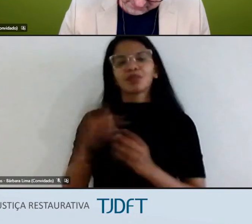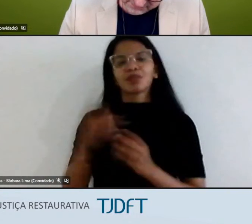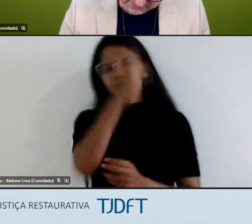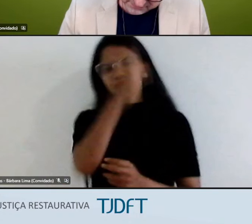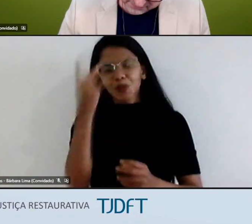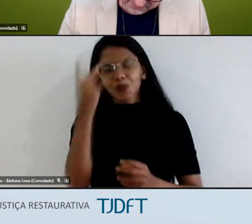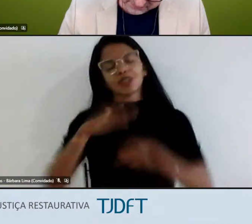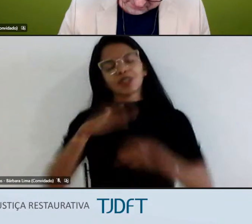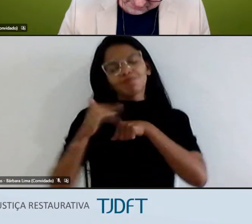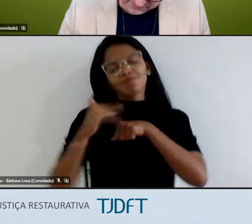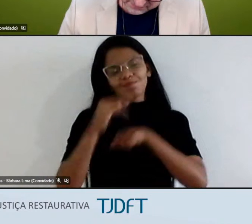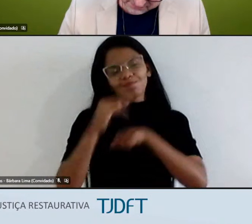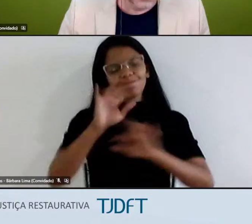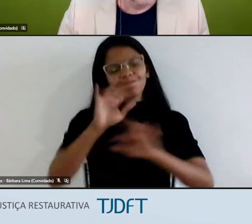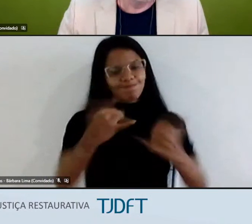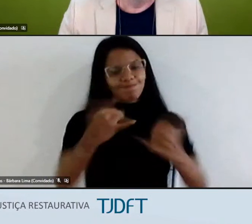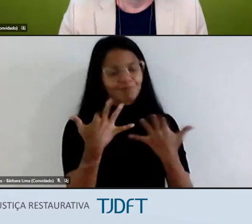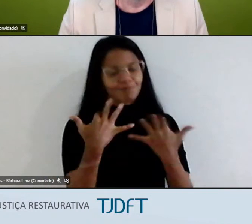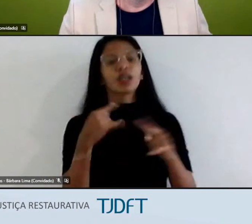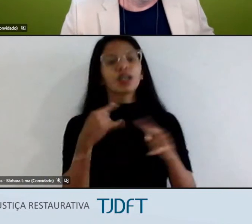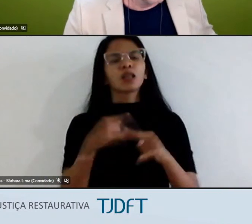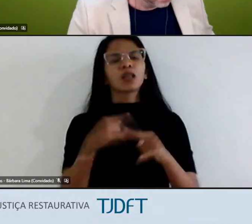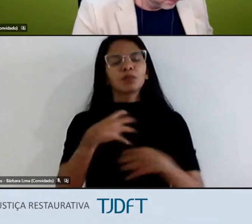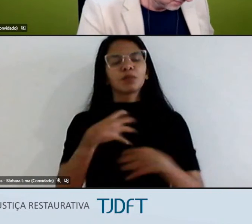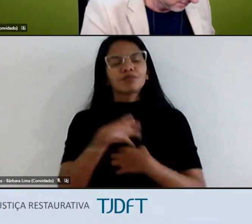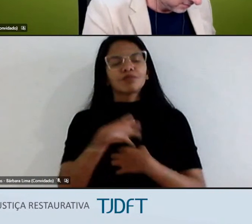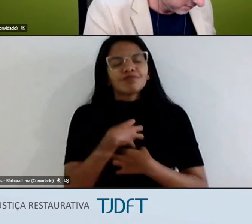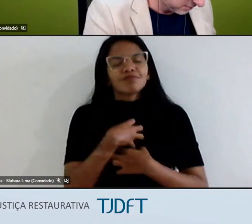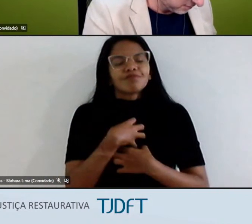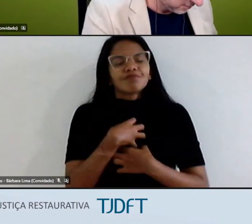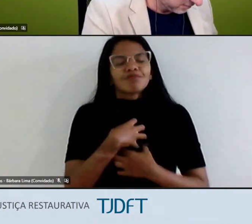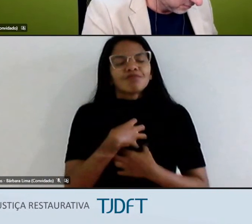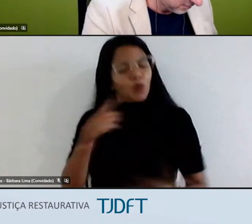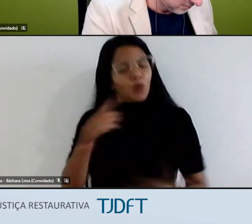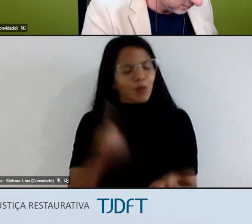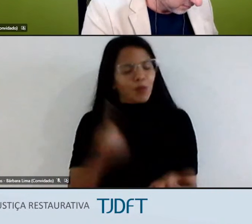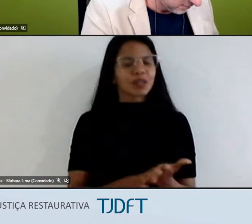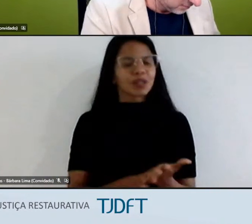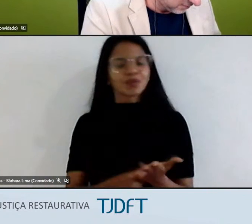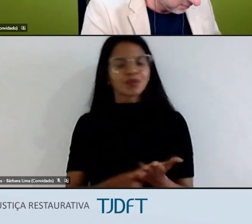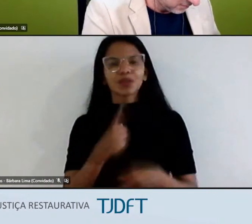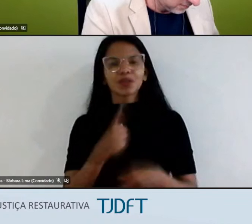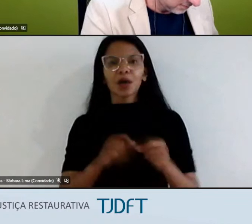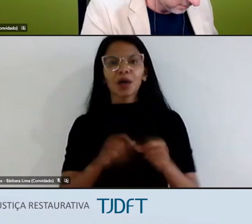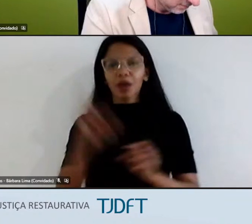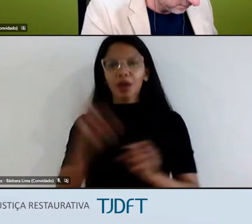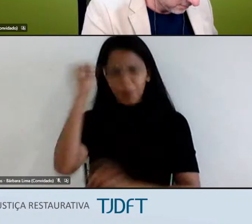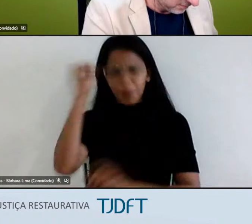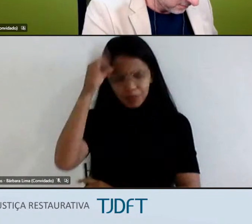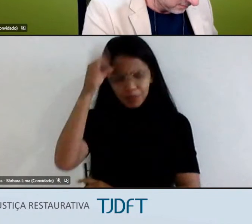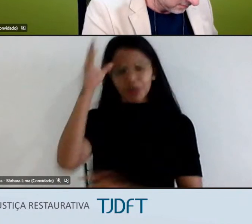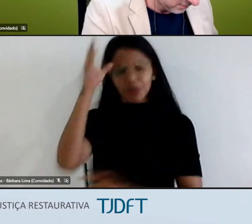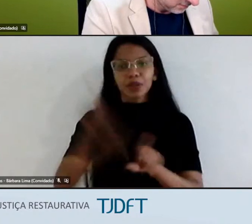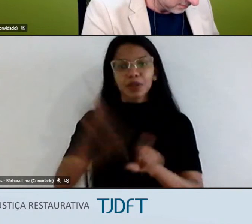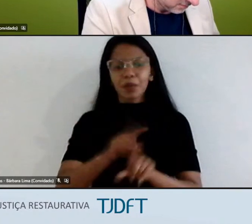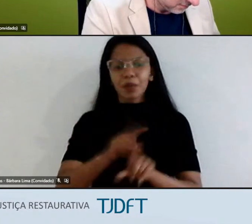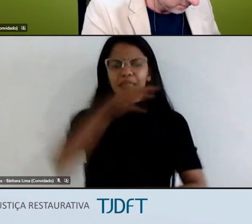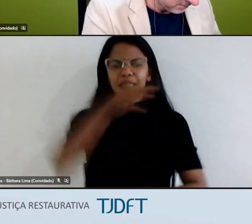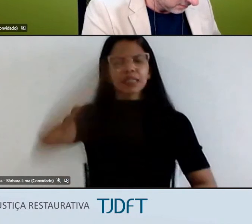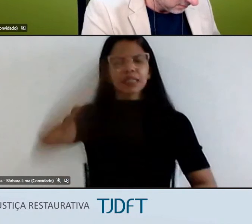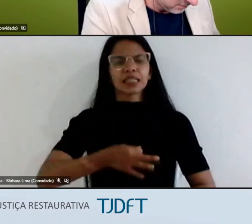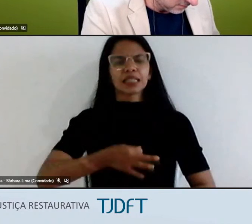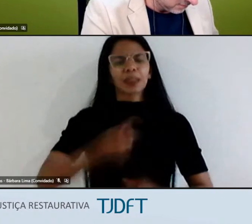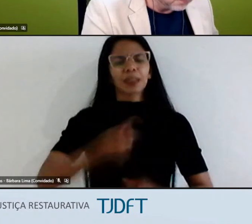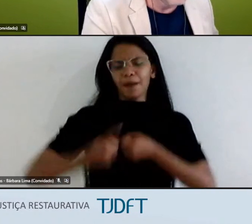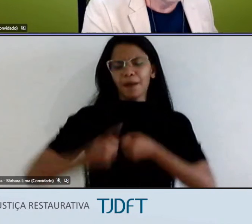nós. A sensação é de dever cumprido, de grande aprendizado e, sobretudo, com a certeza de parcerias com o que